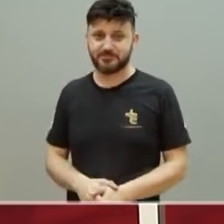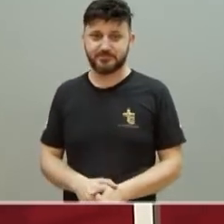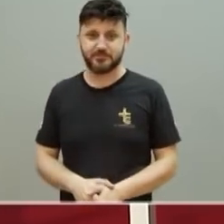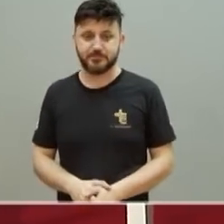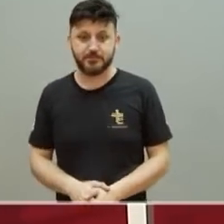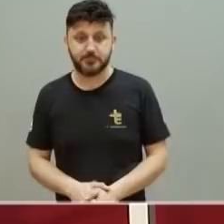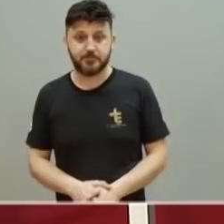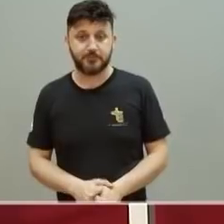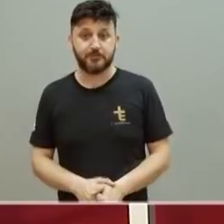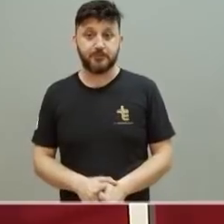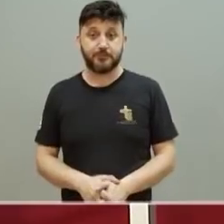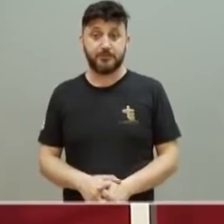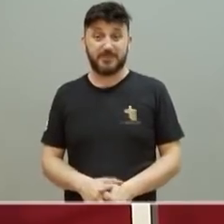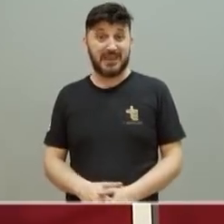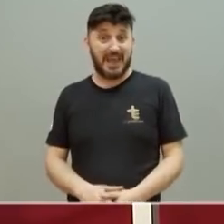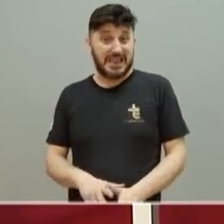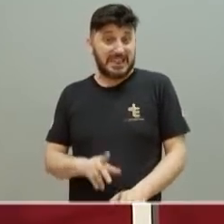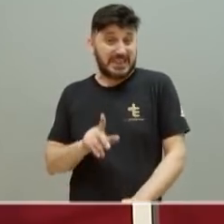E